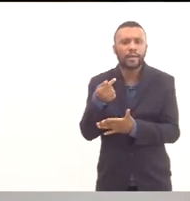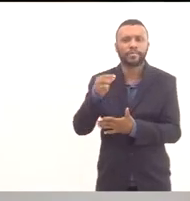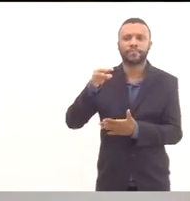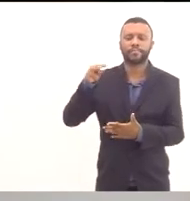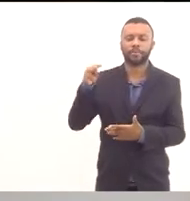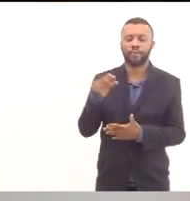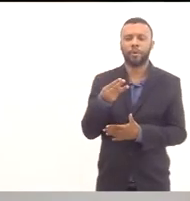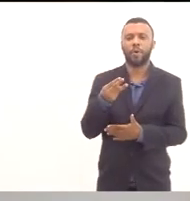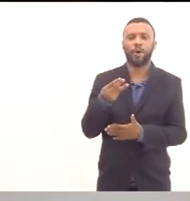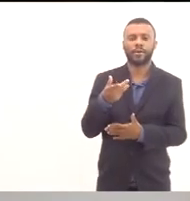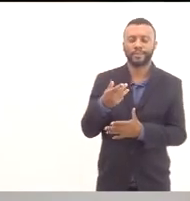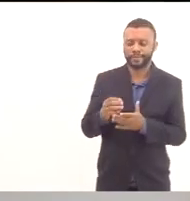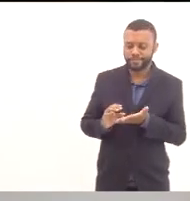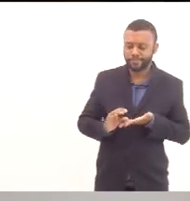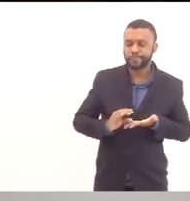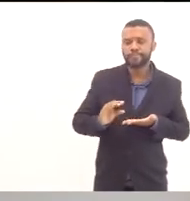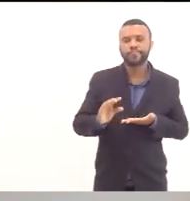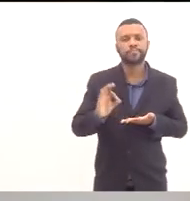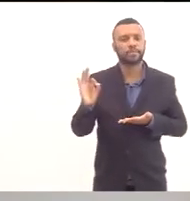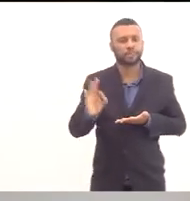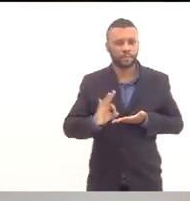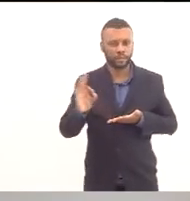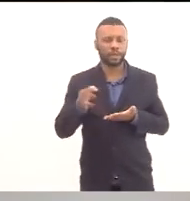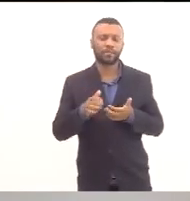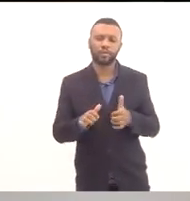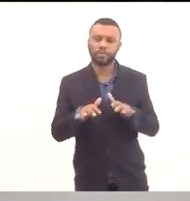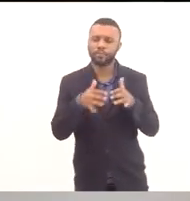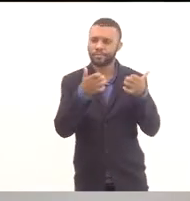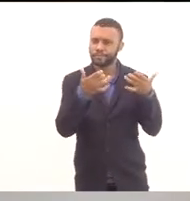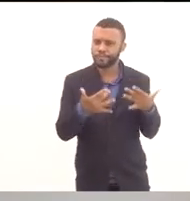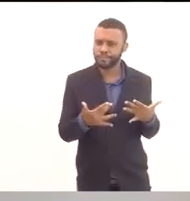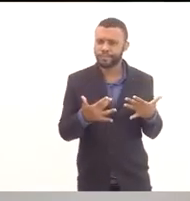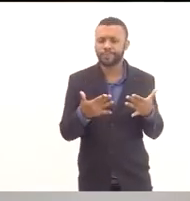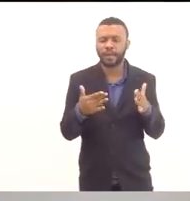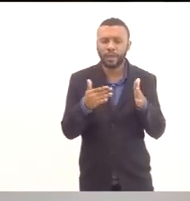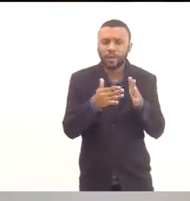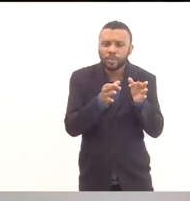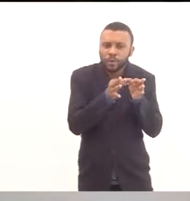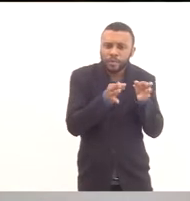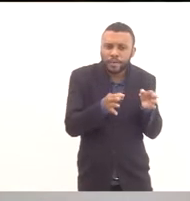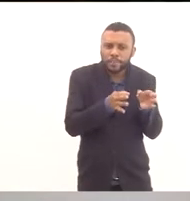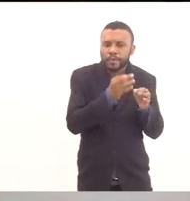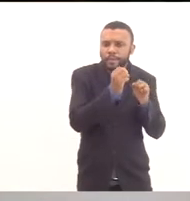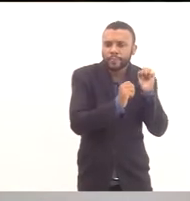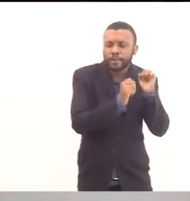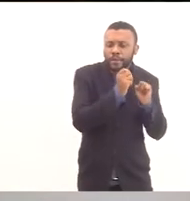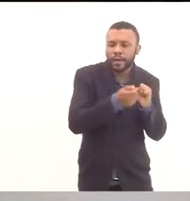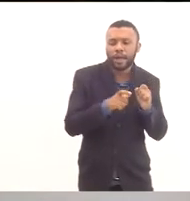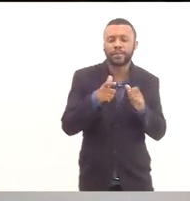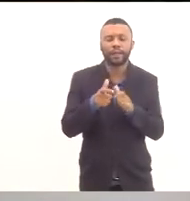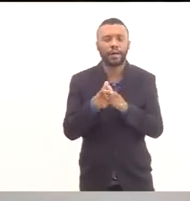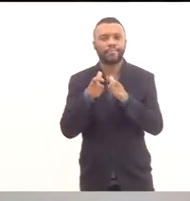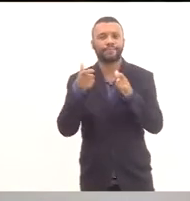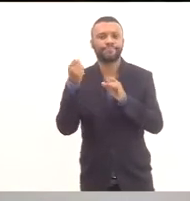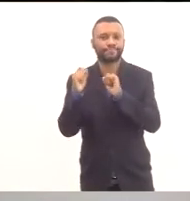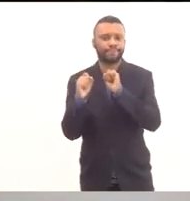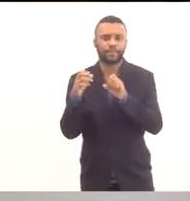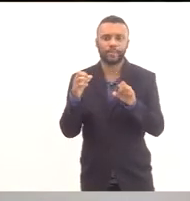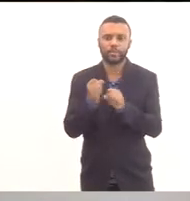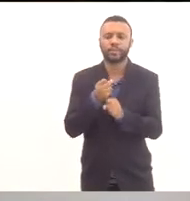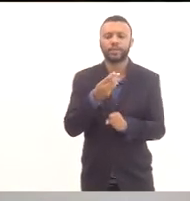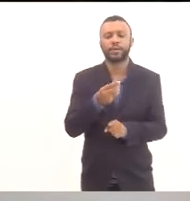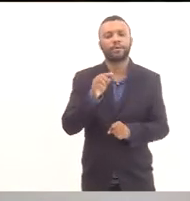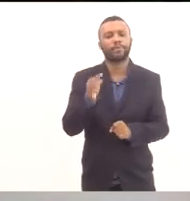em operações de crédito para esse público que eu falei né que vai Desde do meio até a média empresa não quantitativo de